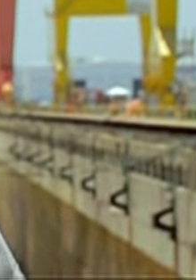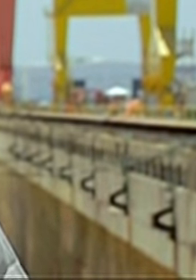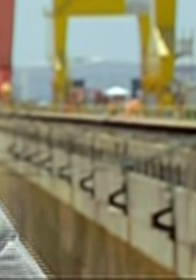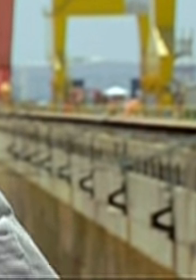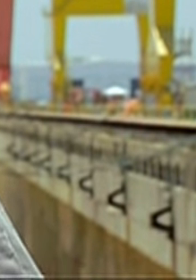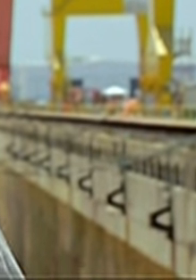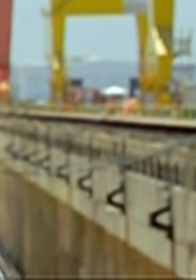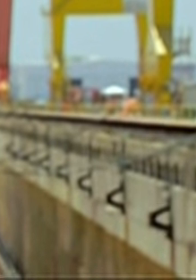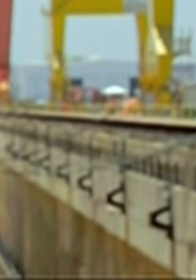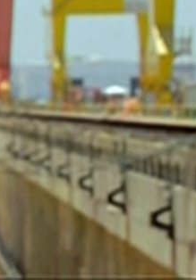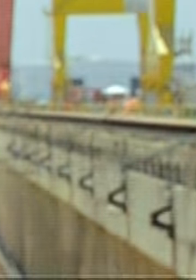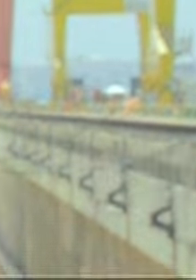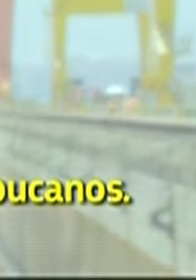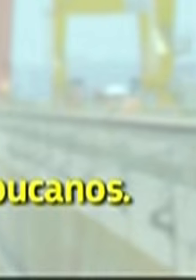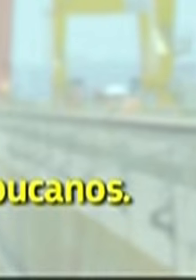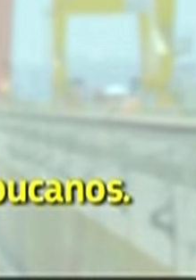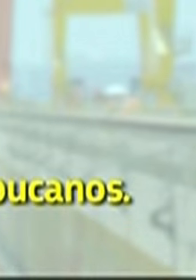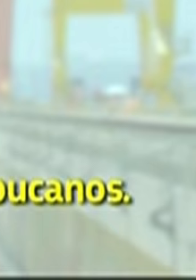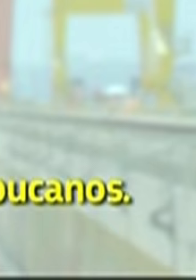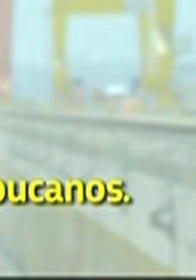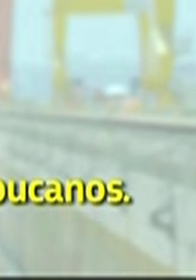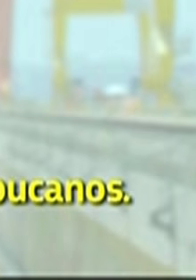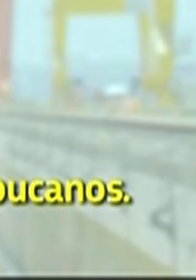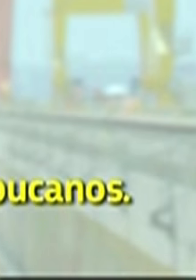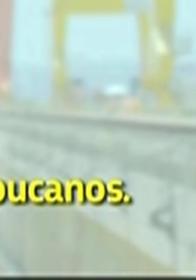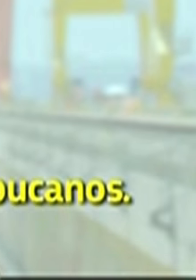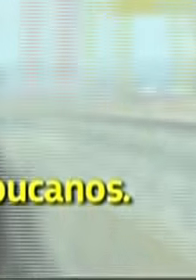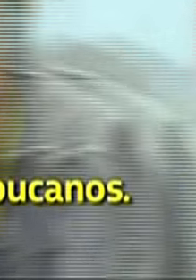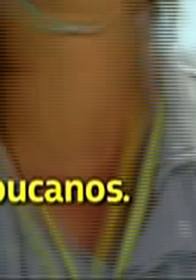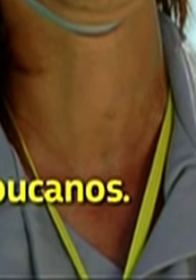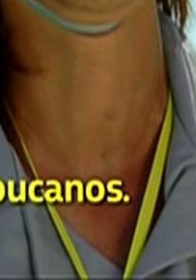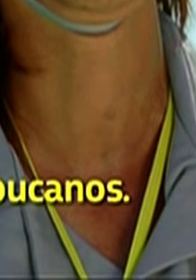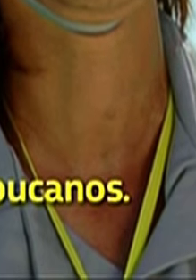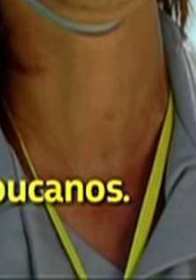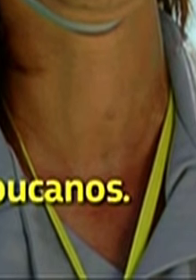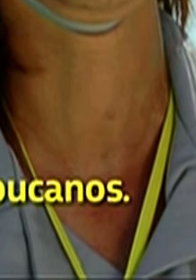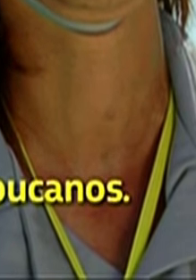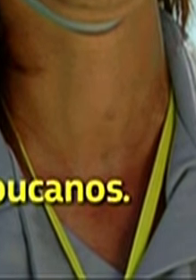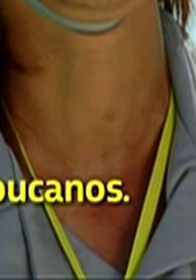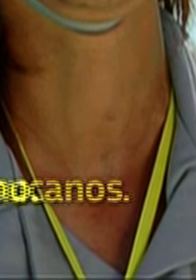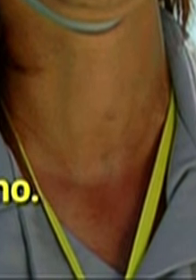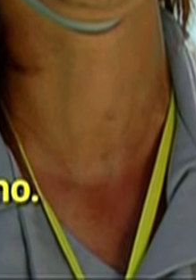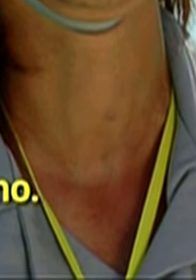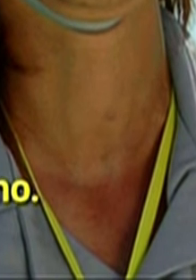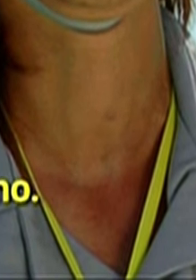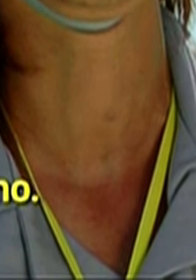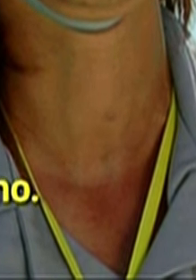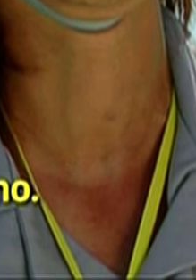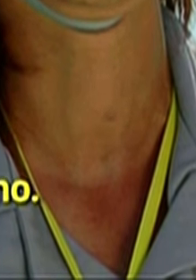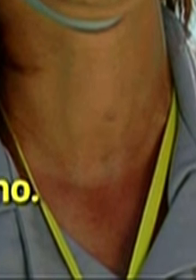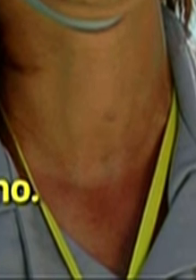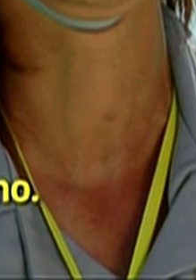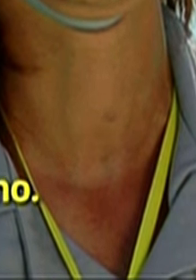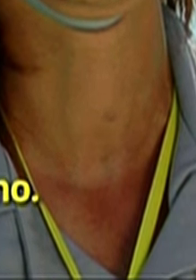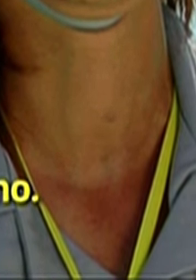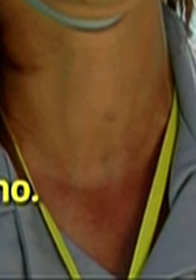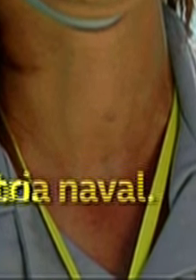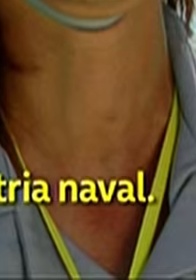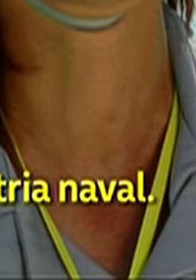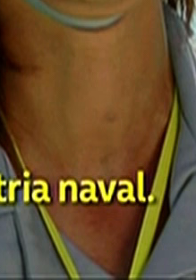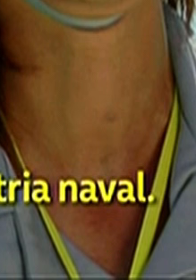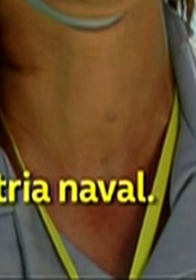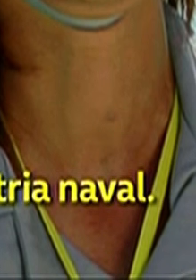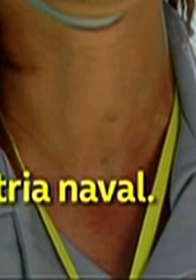Então, para mim, isso é fabuloso. Brasileiros, nordestinos, pernambucanos, com garra e